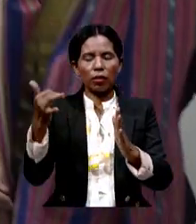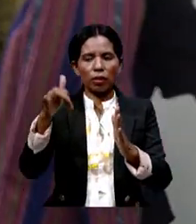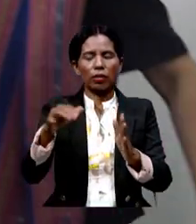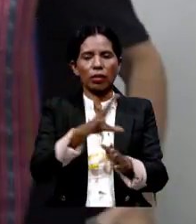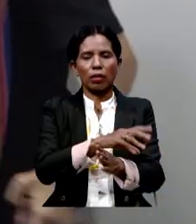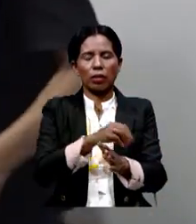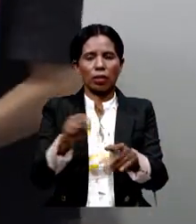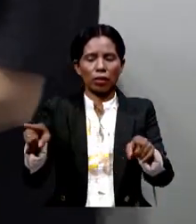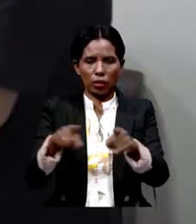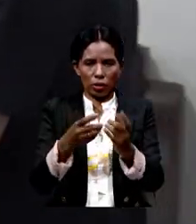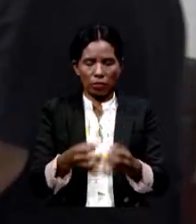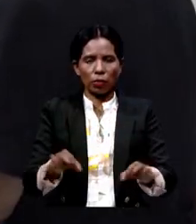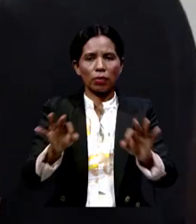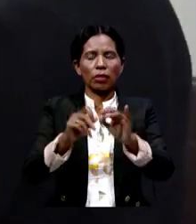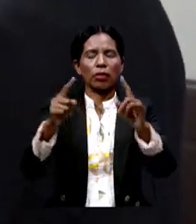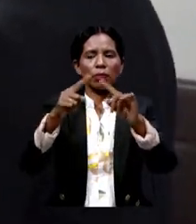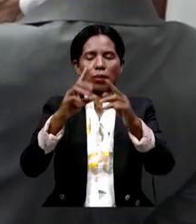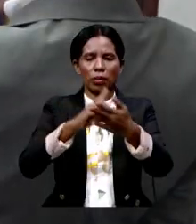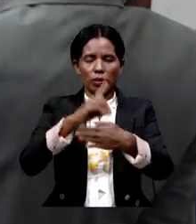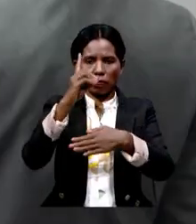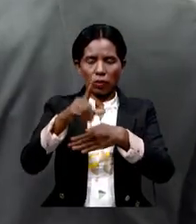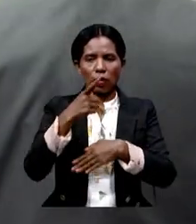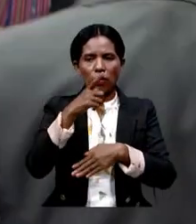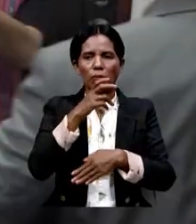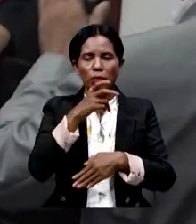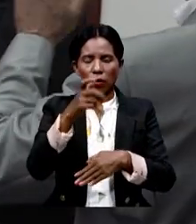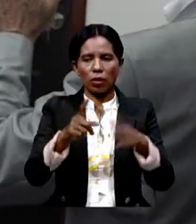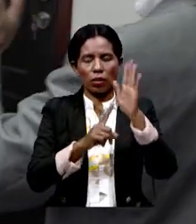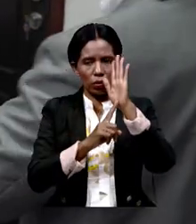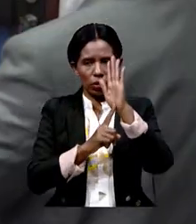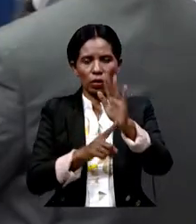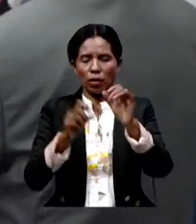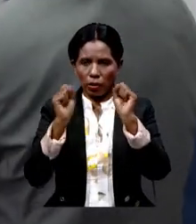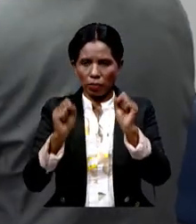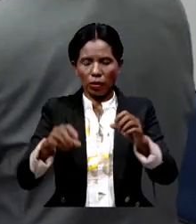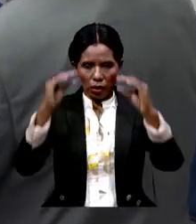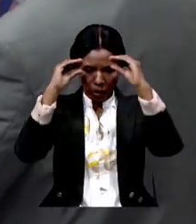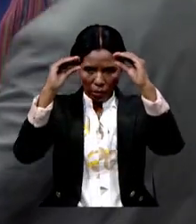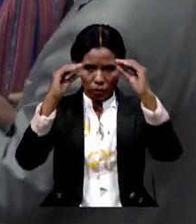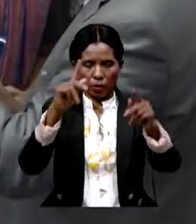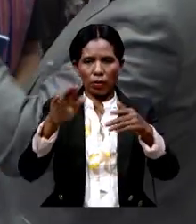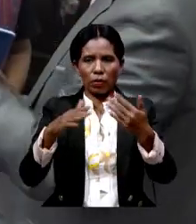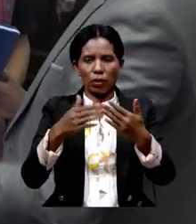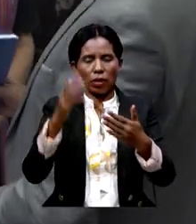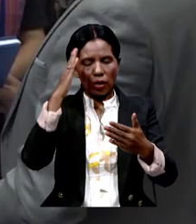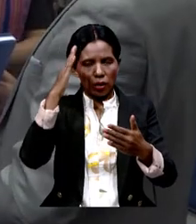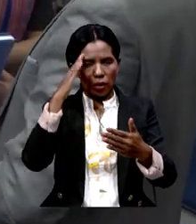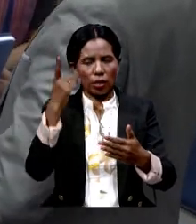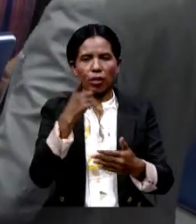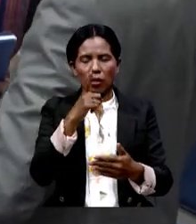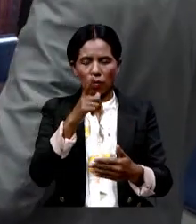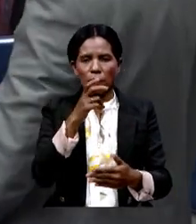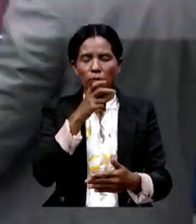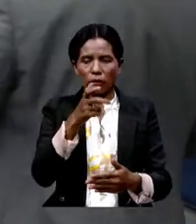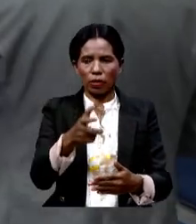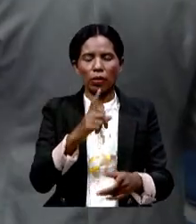assumimos papel importante para Desenvolvimento Lian Português, Liu se publicação Sira, o de Bele Hanorin, audiência Sira, Hatene Lian refere. Vim colher